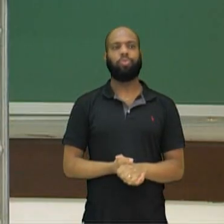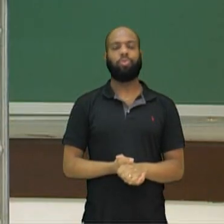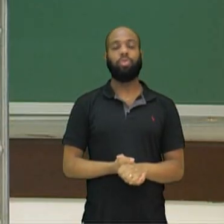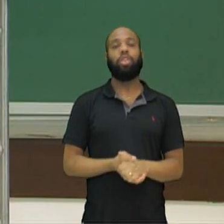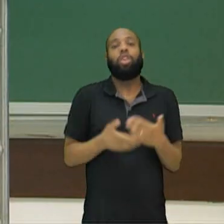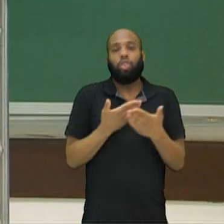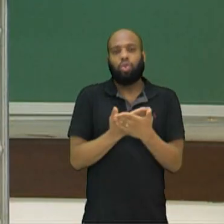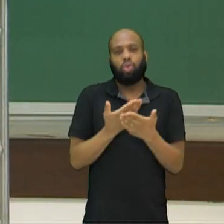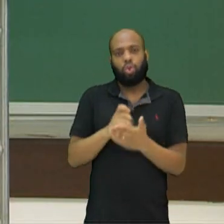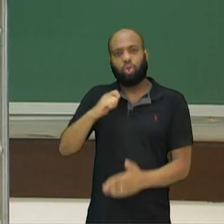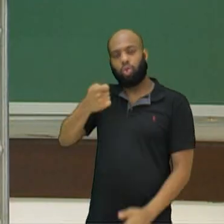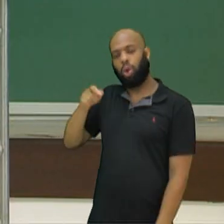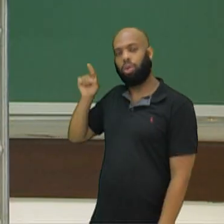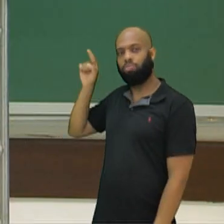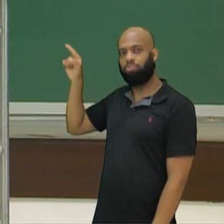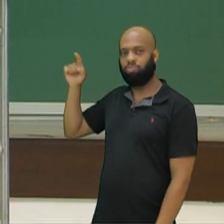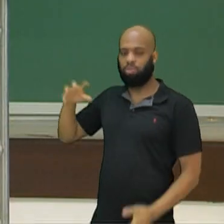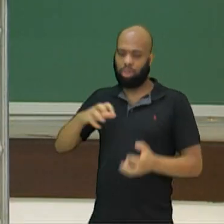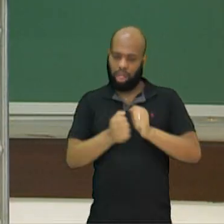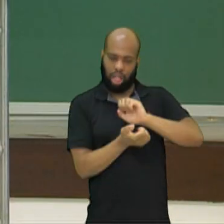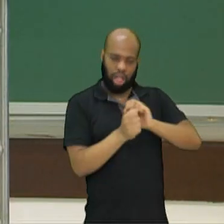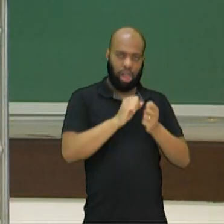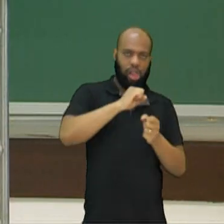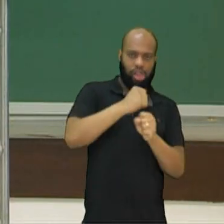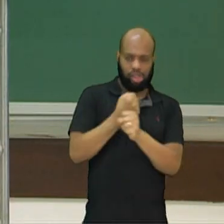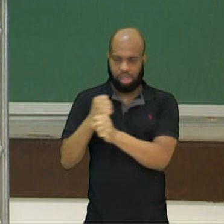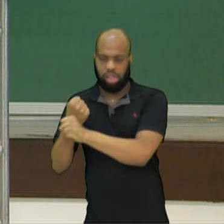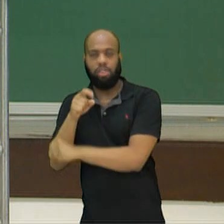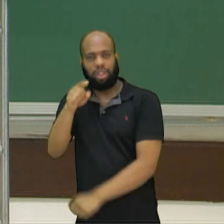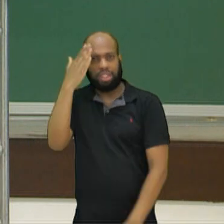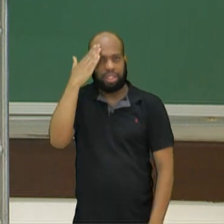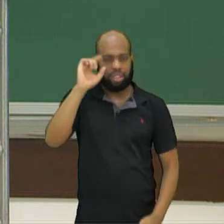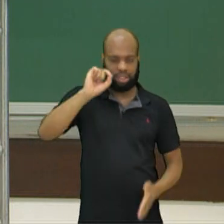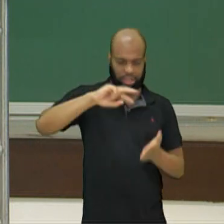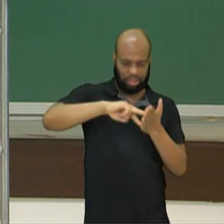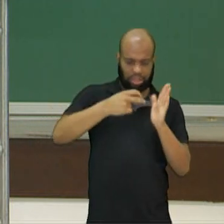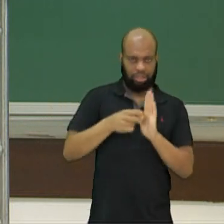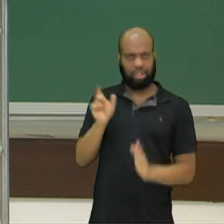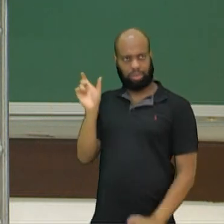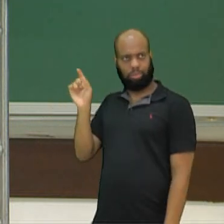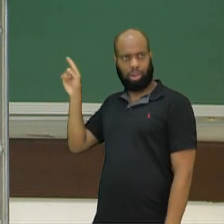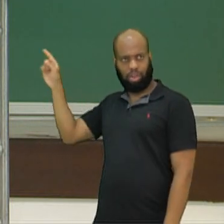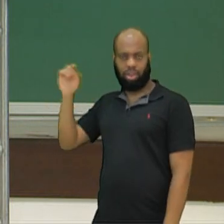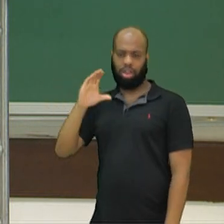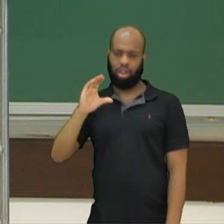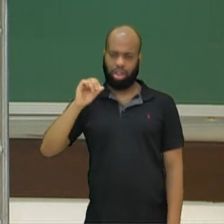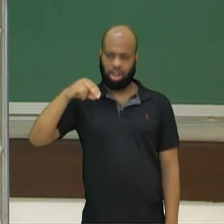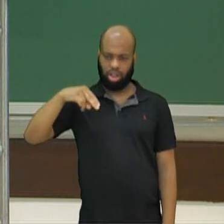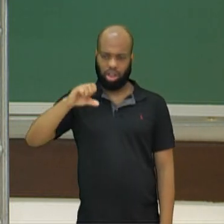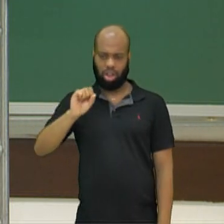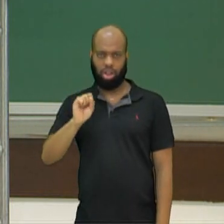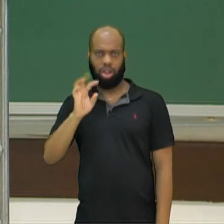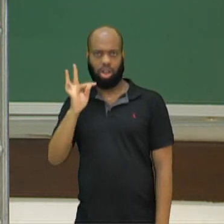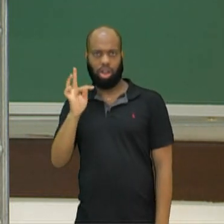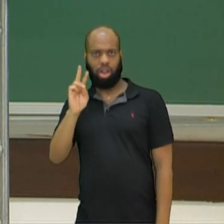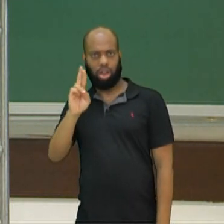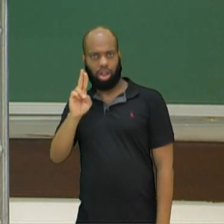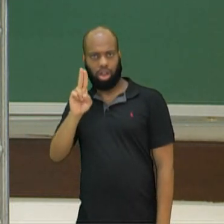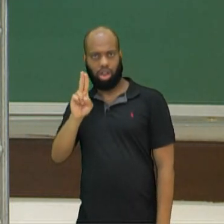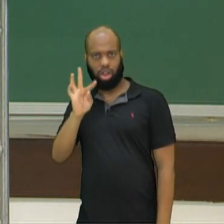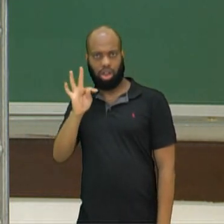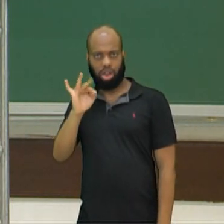Falamos muito em construtivismo. Vocês sabem o que é construtivismo? Vocês já ouviram falar em construtivismo?